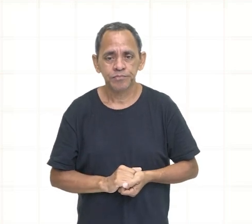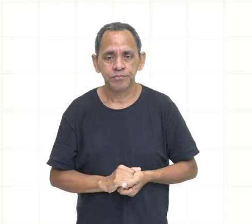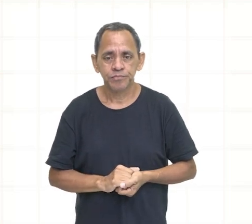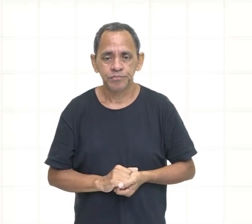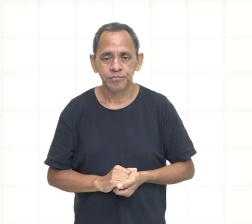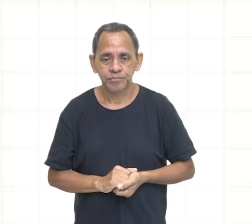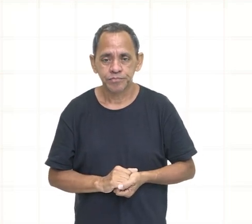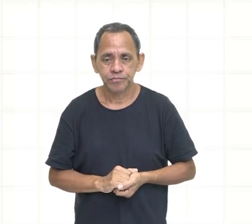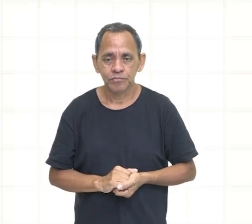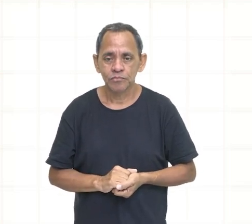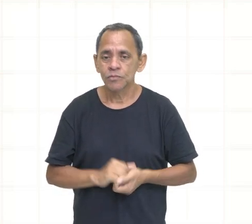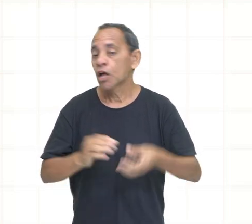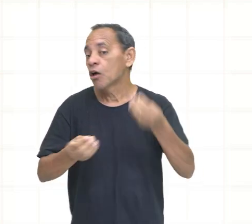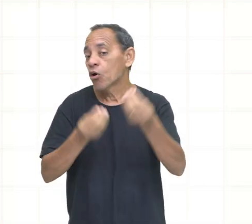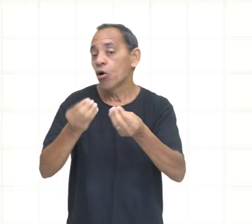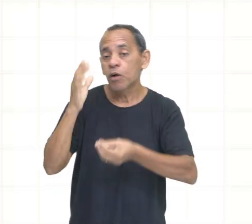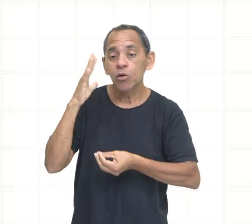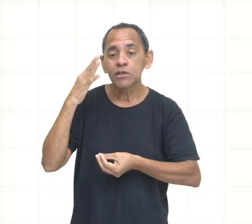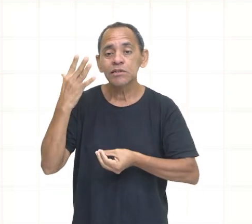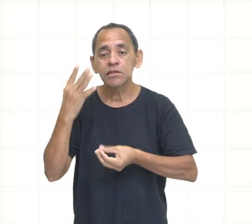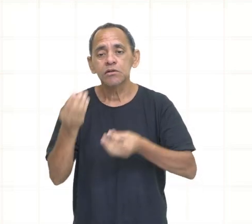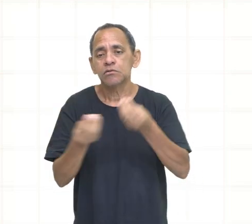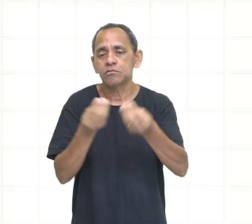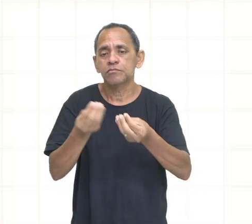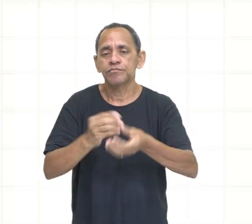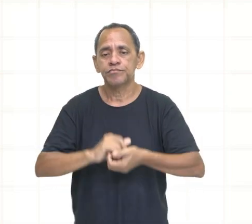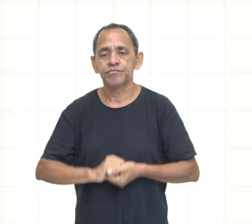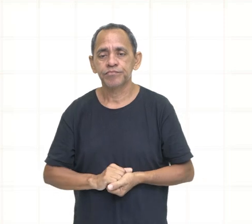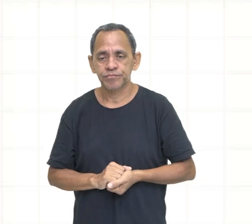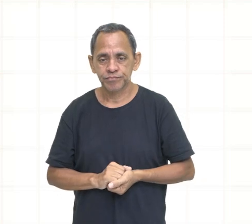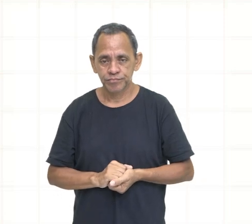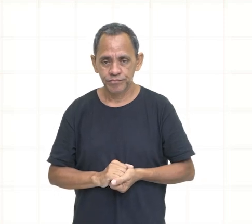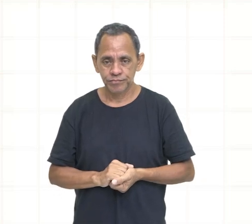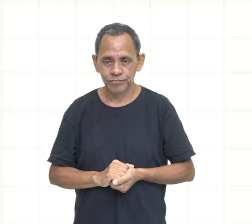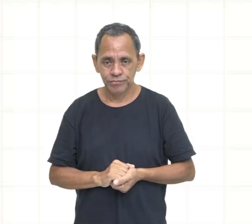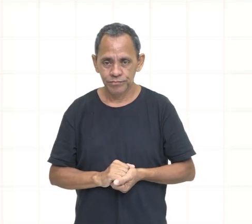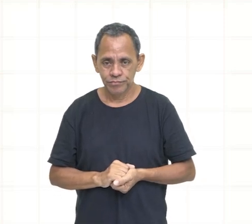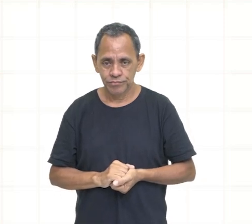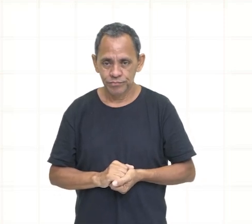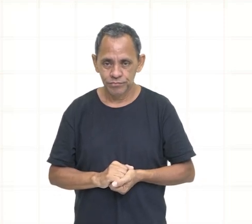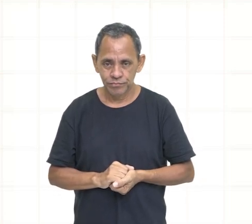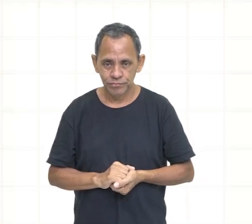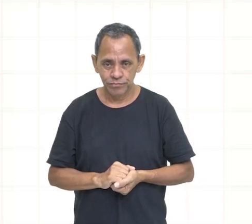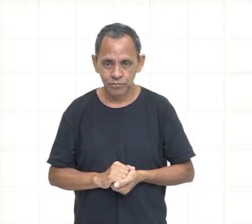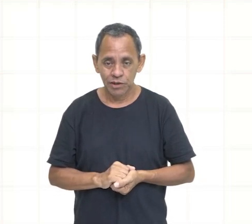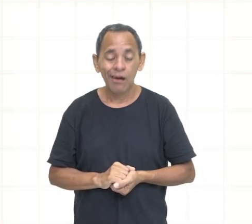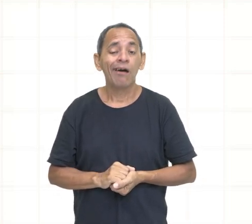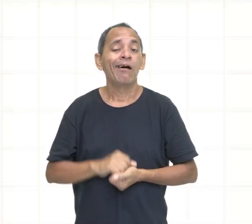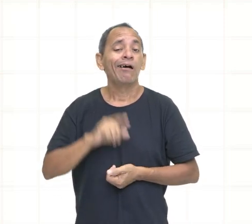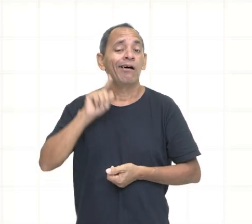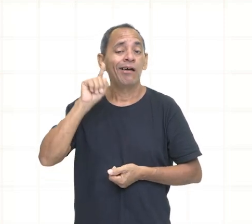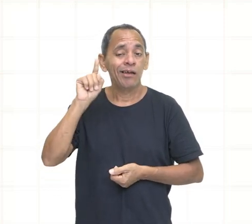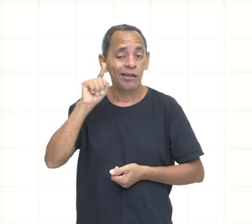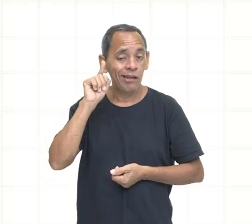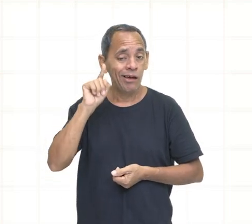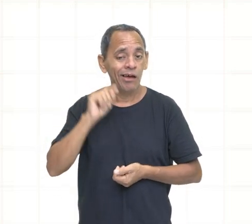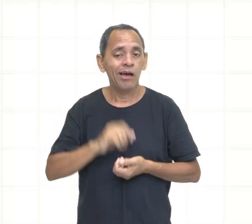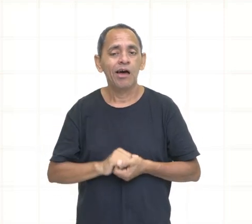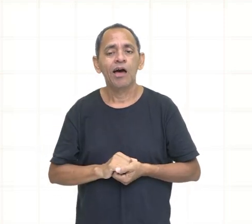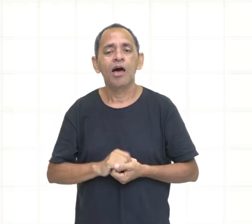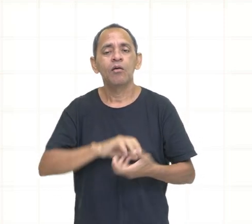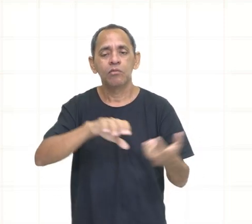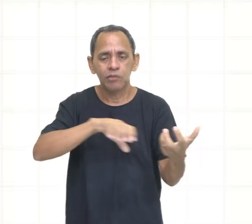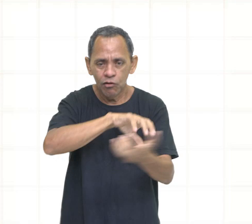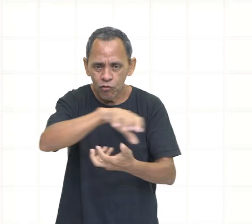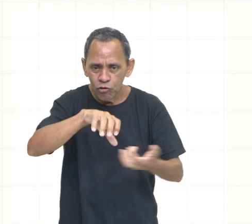dia. E como foi? Como aconteceu, de fato, esse sistema socialista na União Soviética, através da